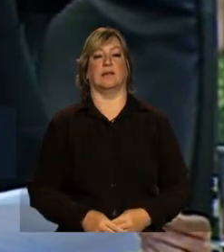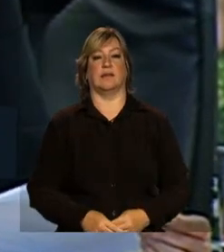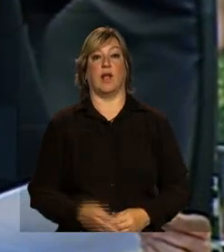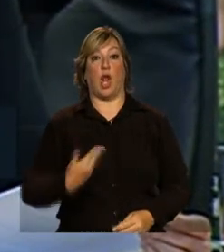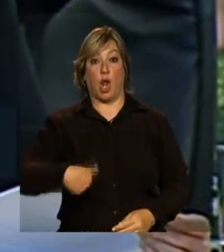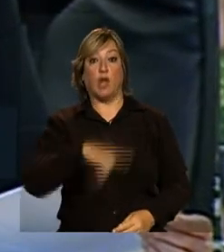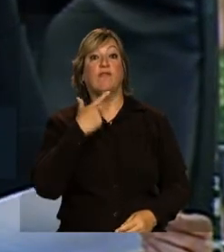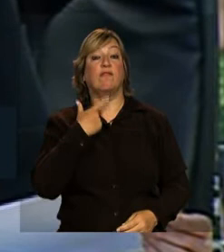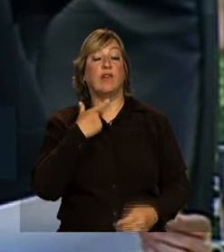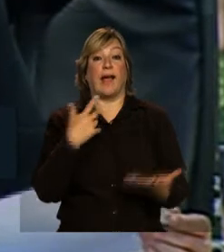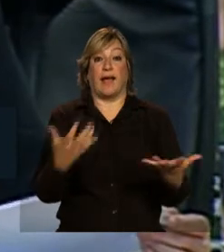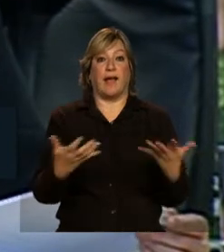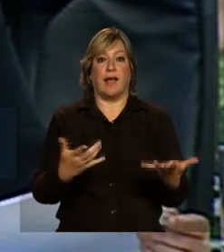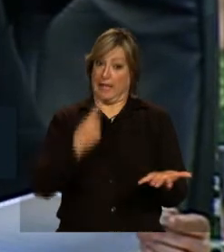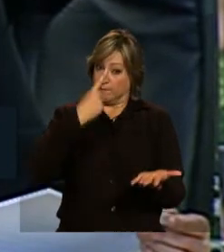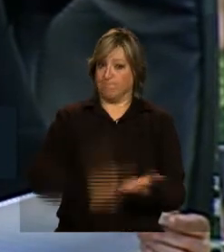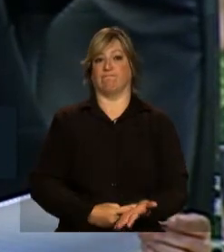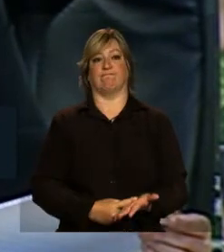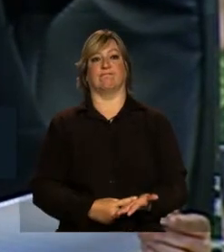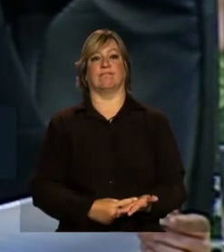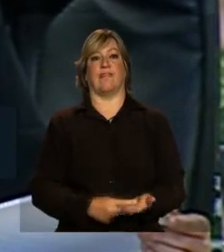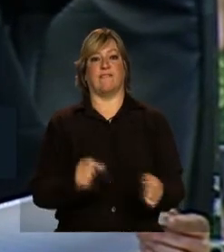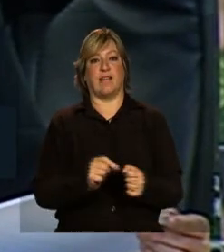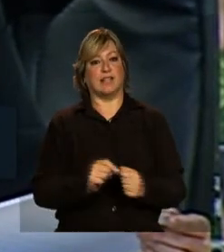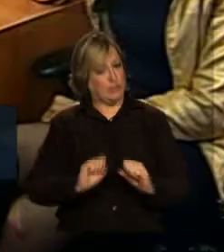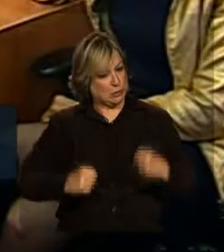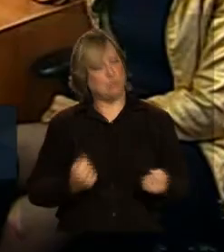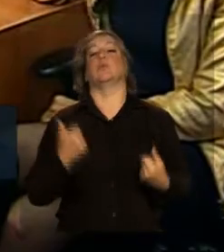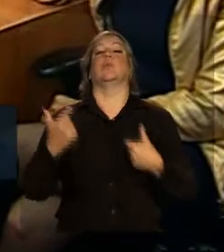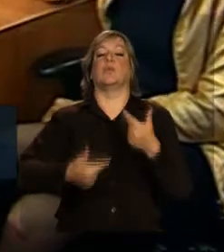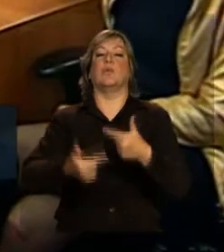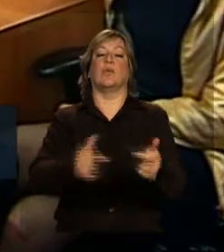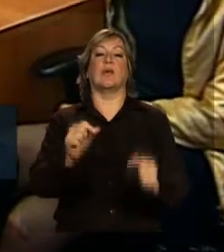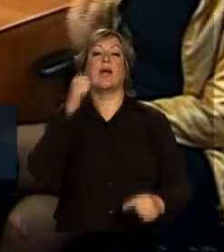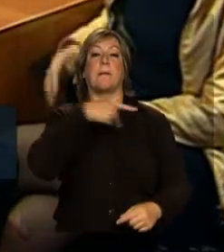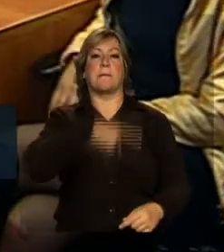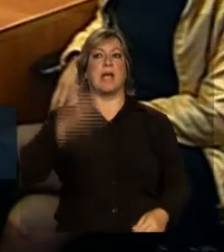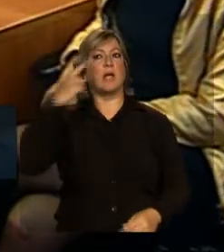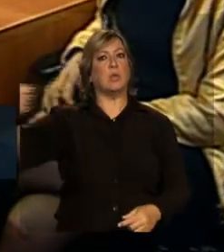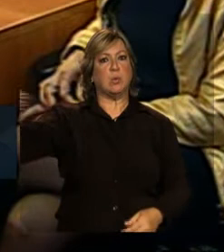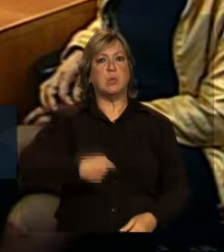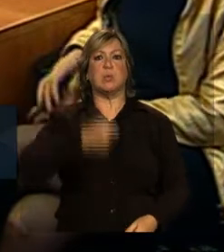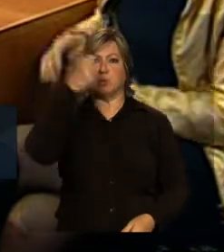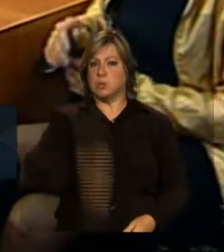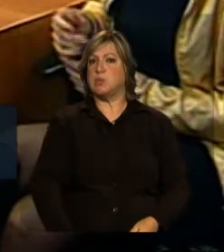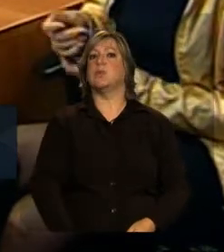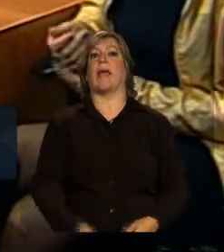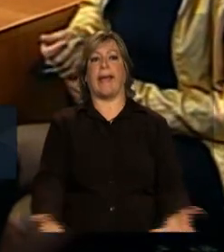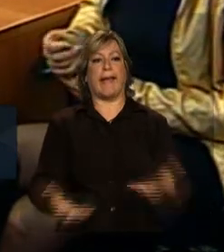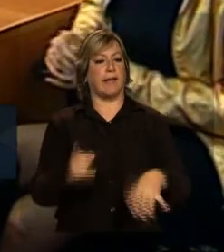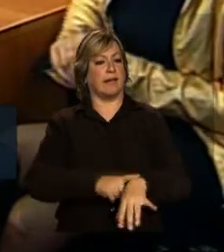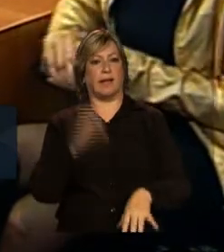O nosso objetivo é cumprirmos. Nós estamos nos desdobrando. Nossa presidenta cobra firme, quer que esse plano chegue